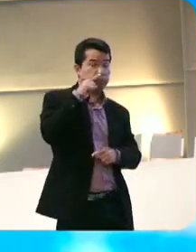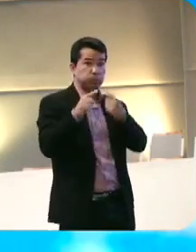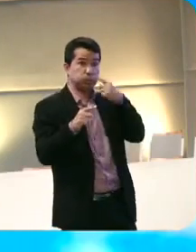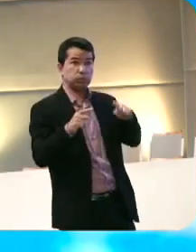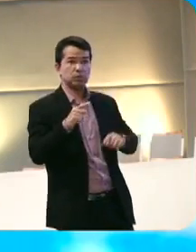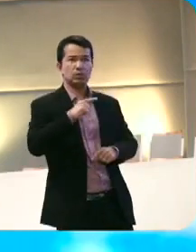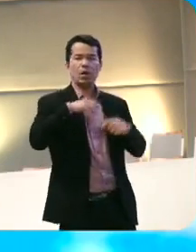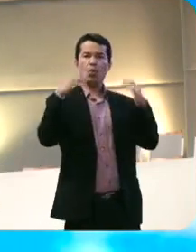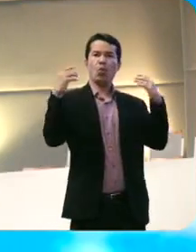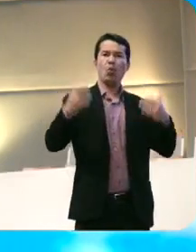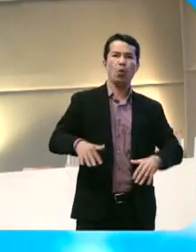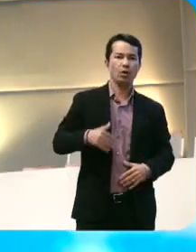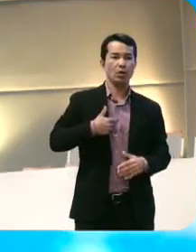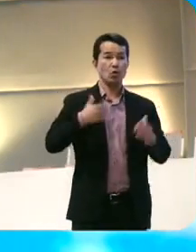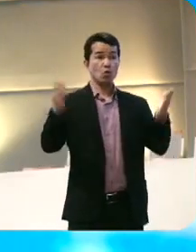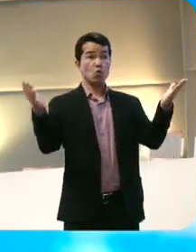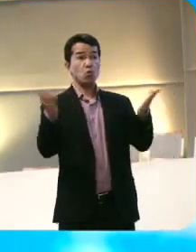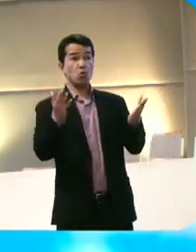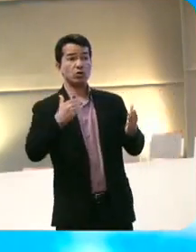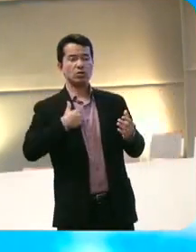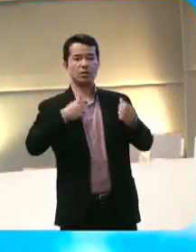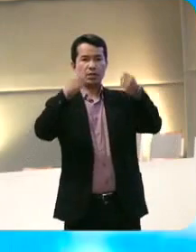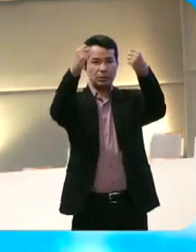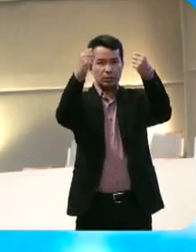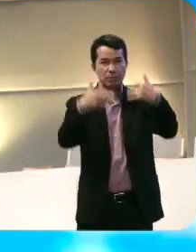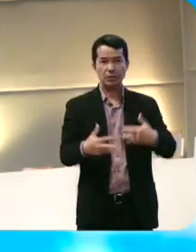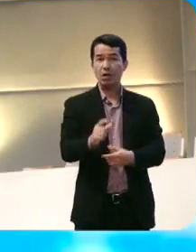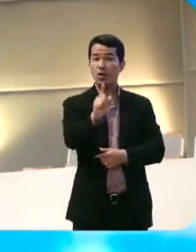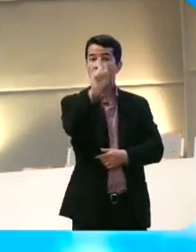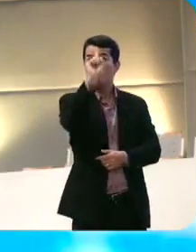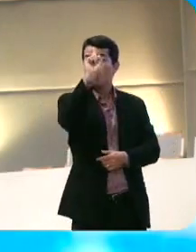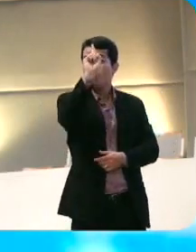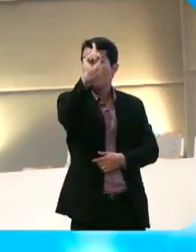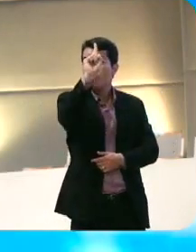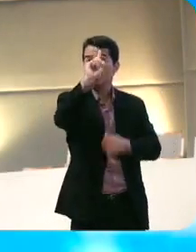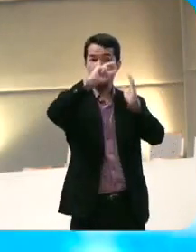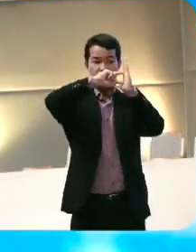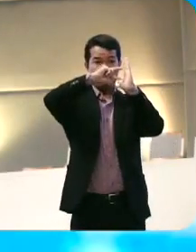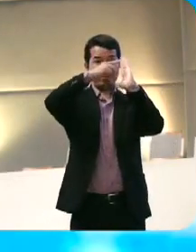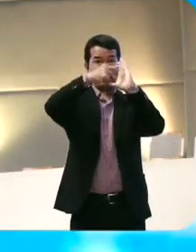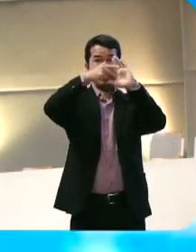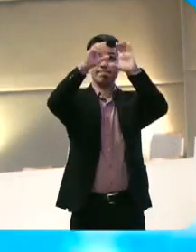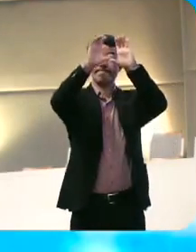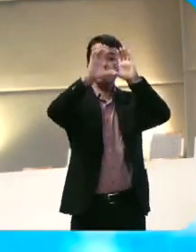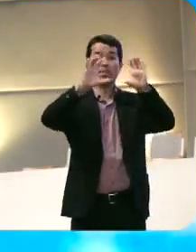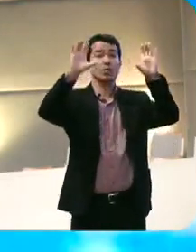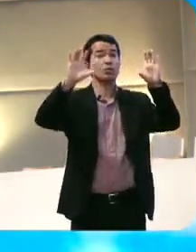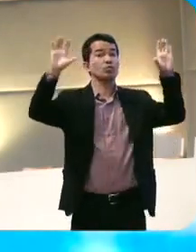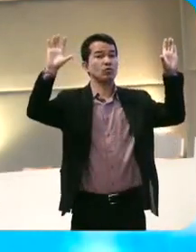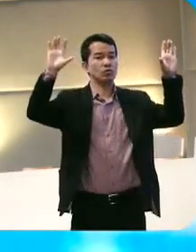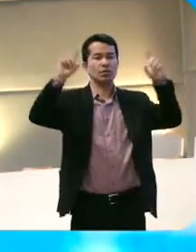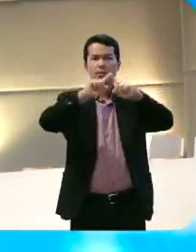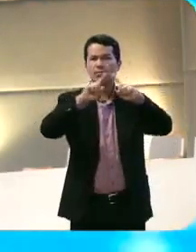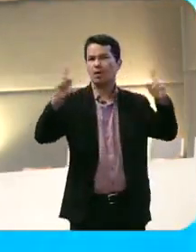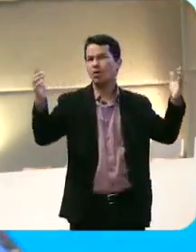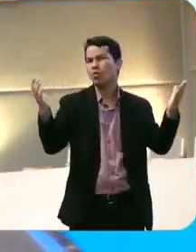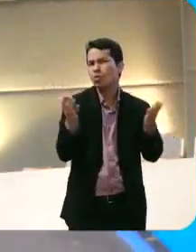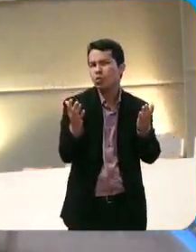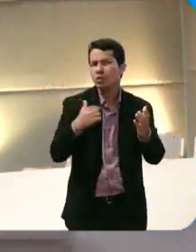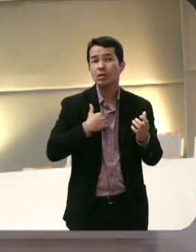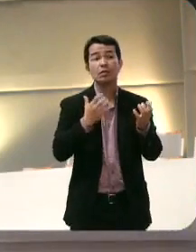se tiver outras oportunidades eu quero compartilhar com você. Mas o que eu gostaria é que você, à luz da palavra de